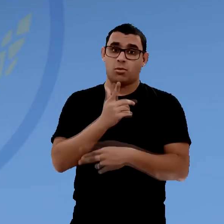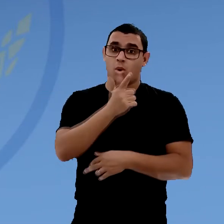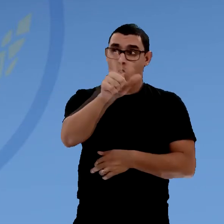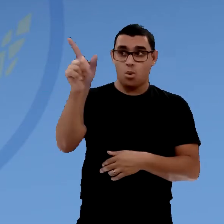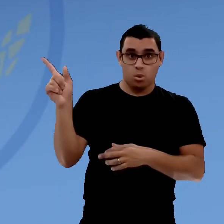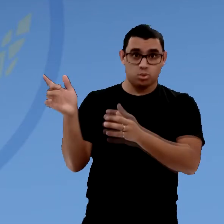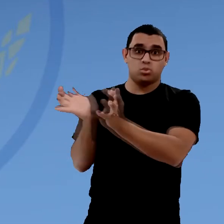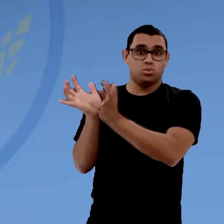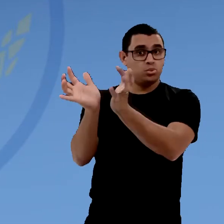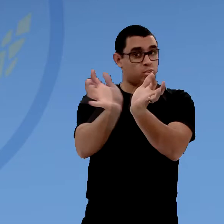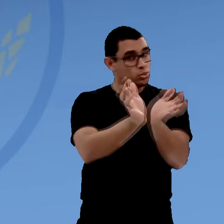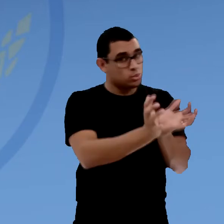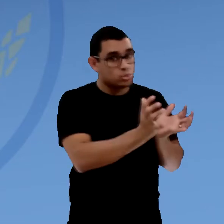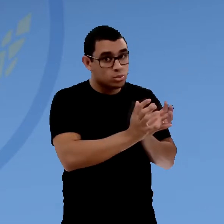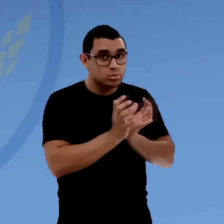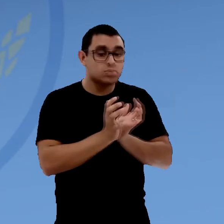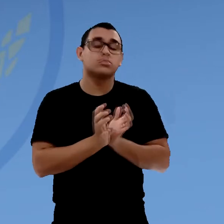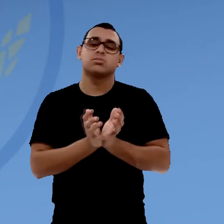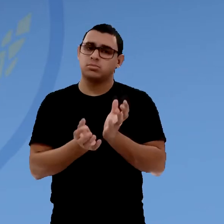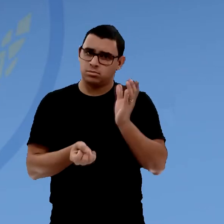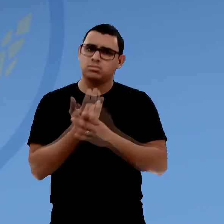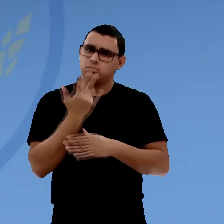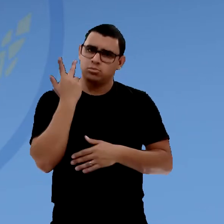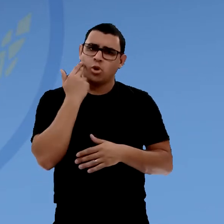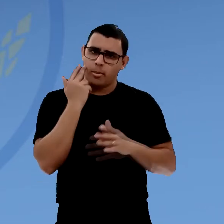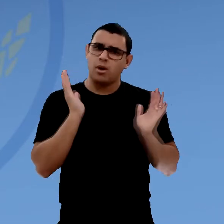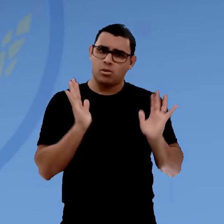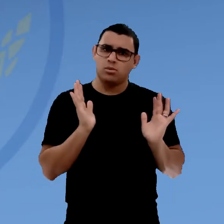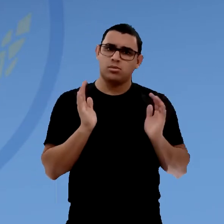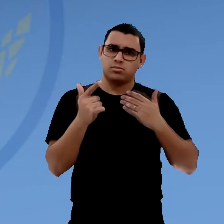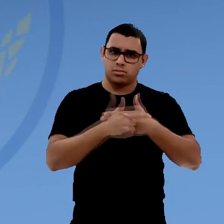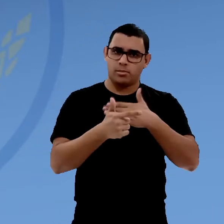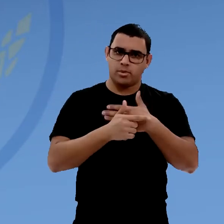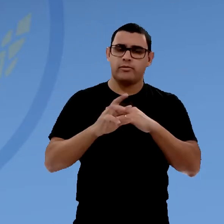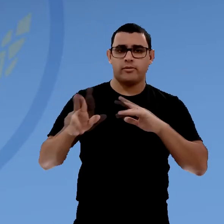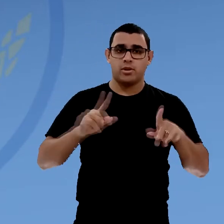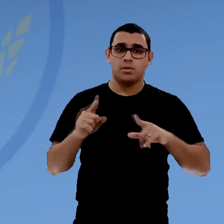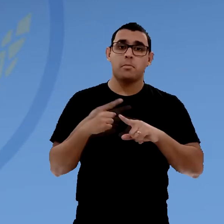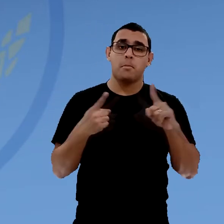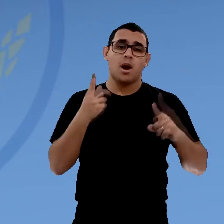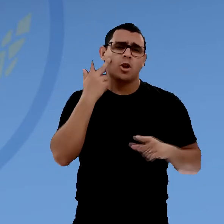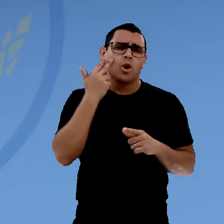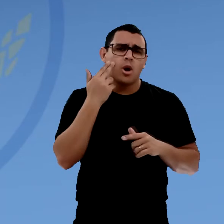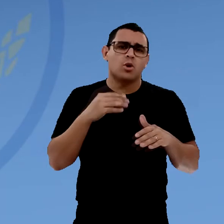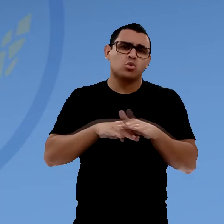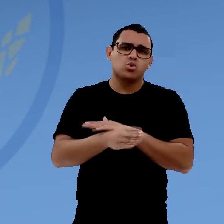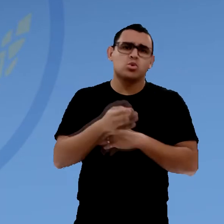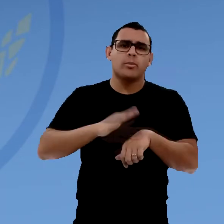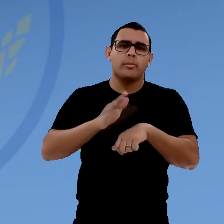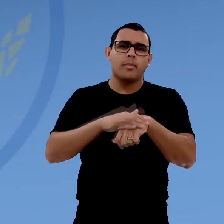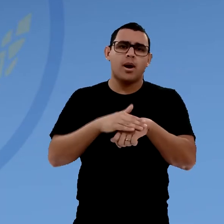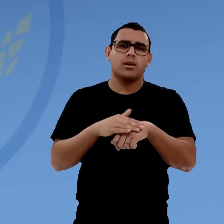relações com outras pessoas com status e papéis diferentes? Óbvio que sim, mas